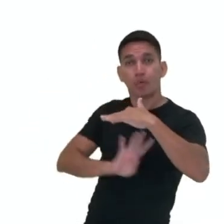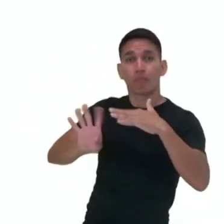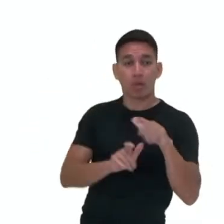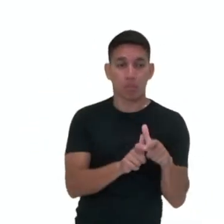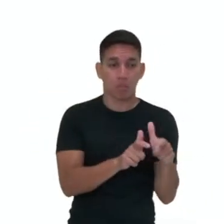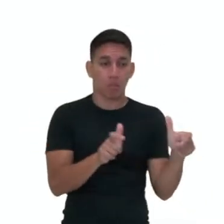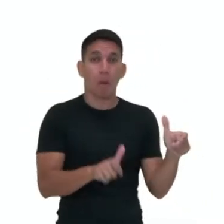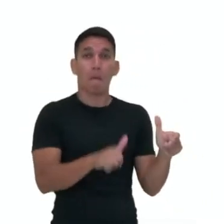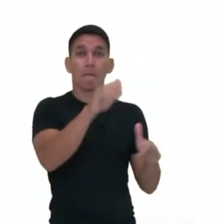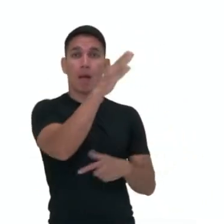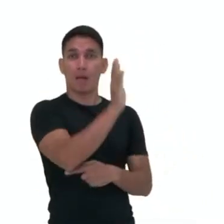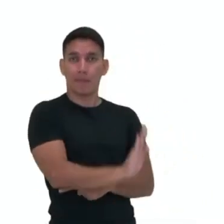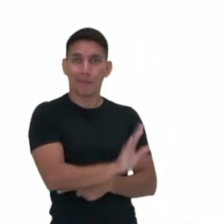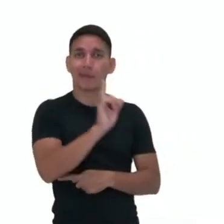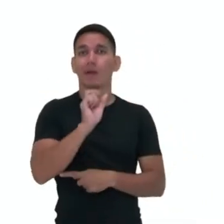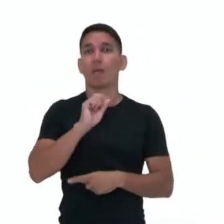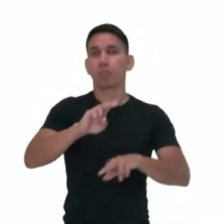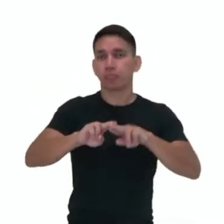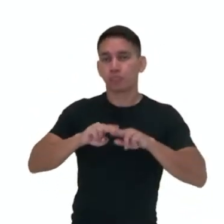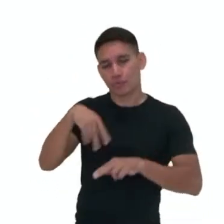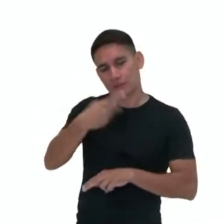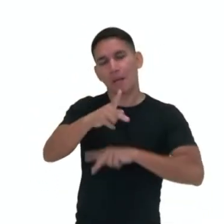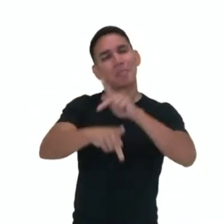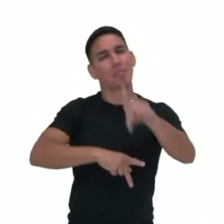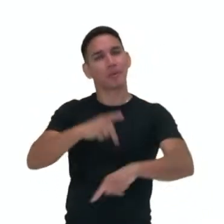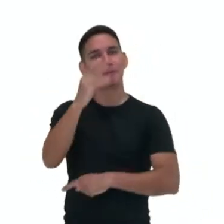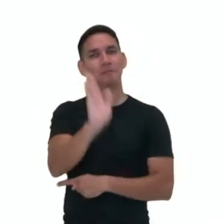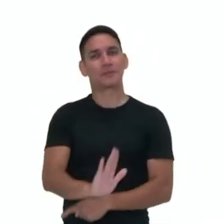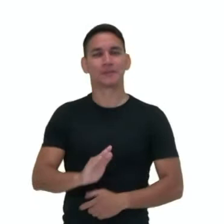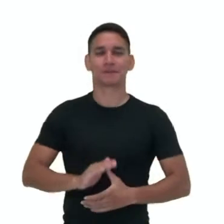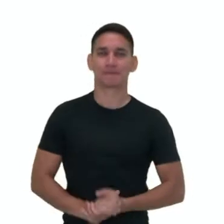formando o que nós somos hoje, né? A população brasileira, tá bom?